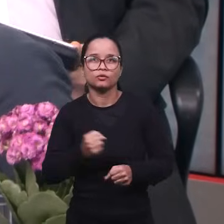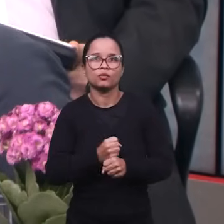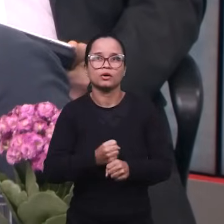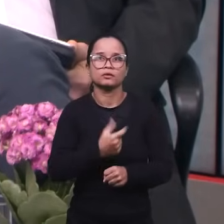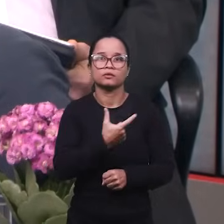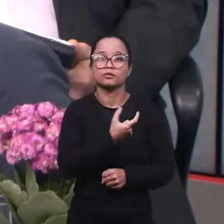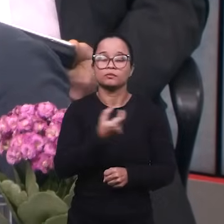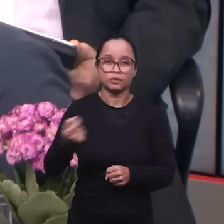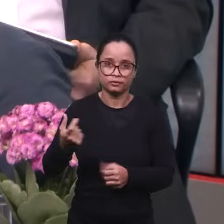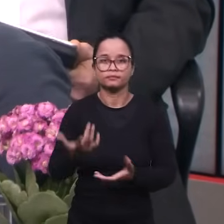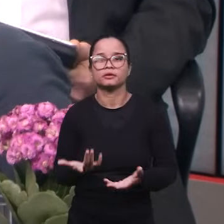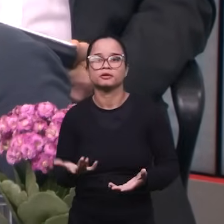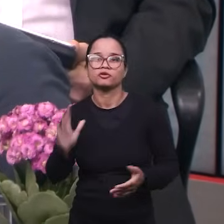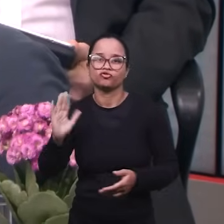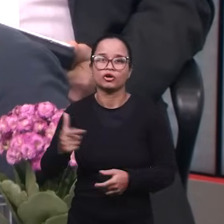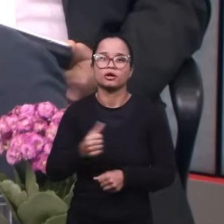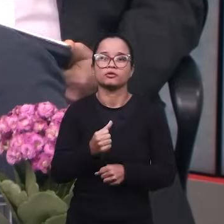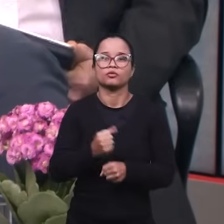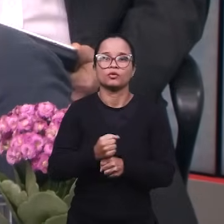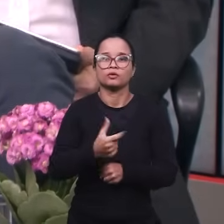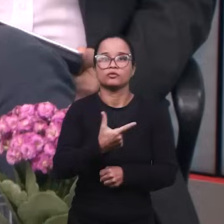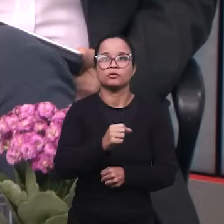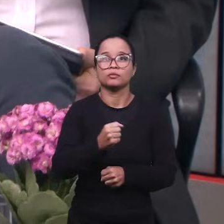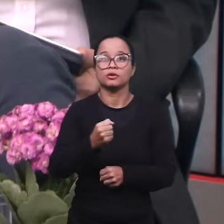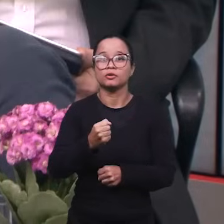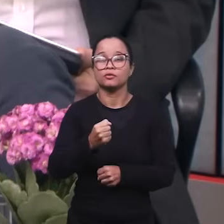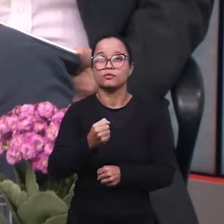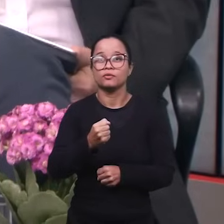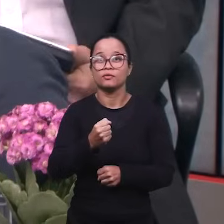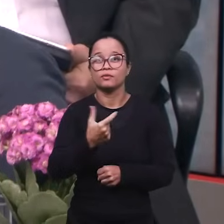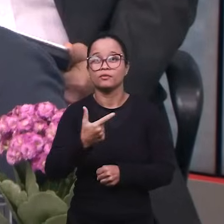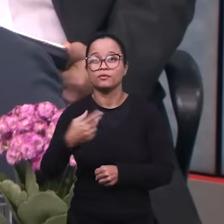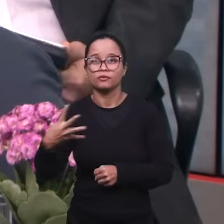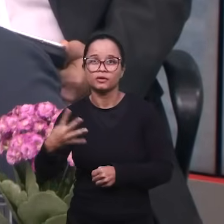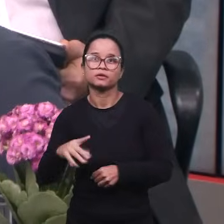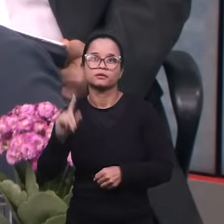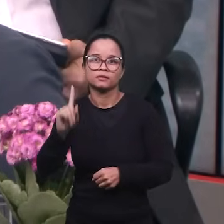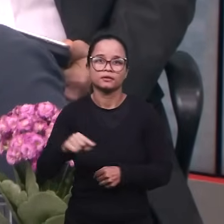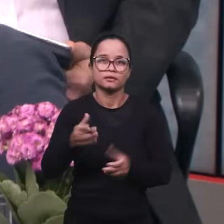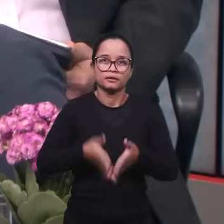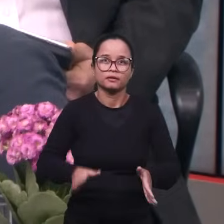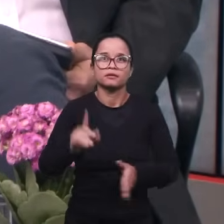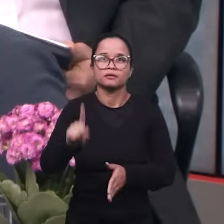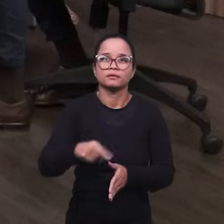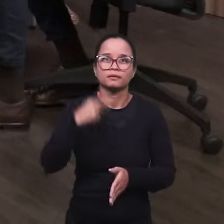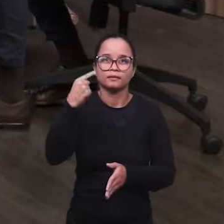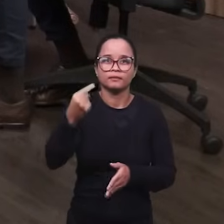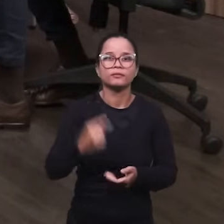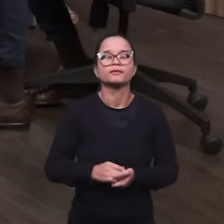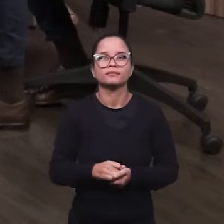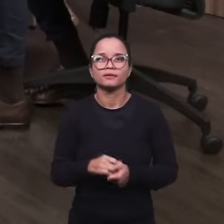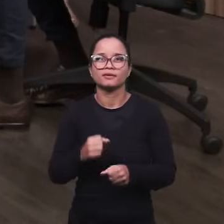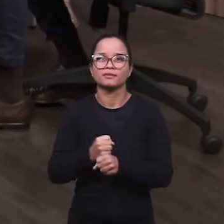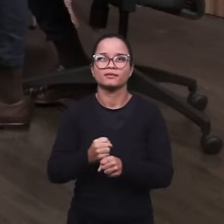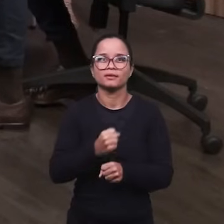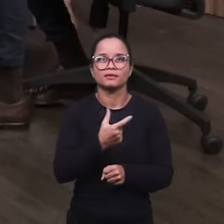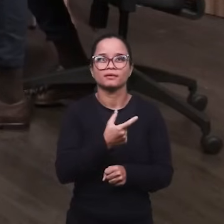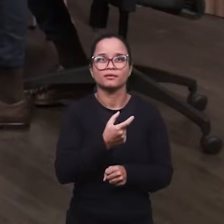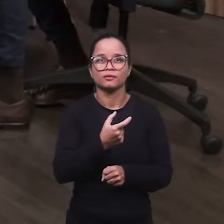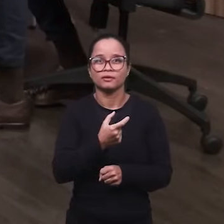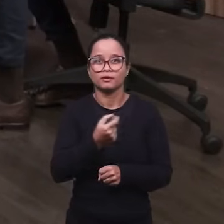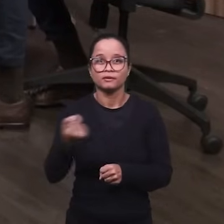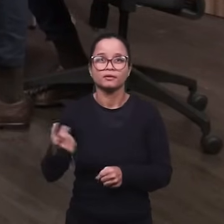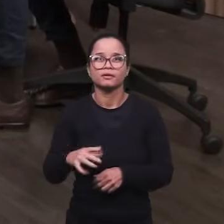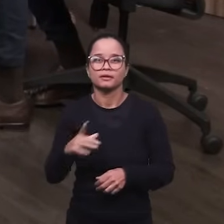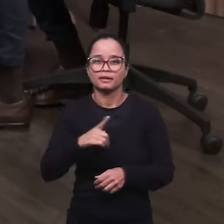2000. Nós já estamos em 2024, tem gente aqui que eu acho que todos vocês nasceram depois do ano 2000. Não? Tem gente aqui do